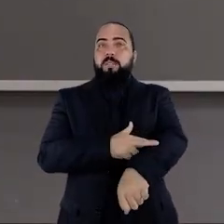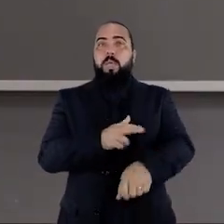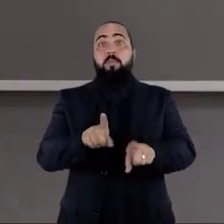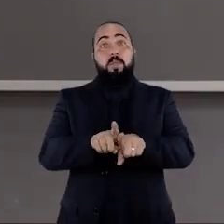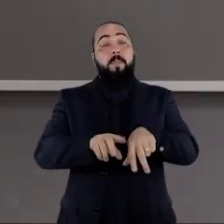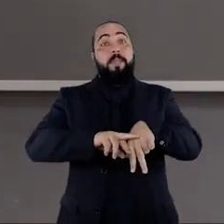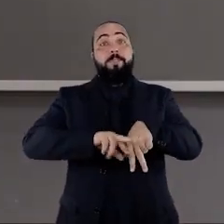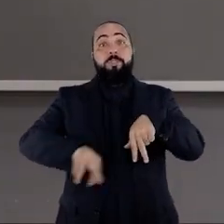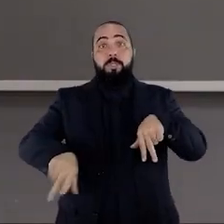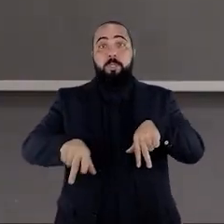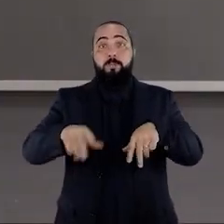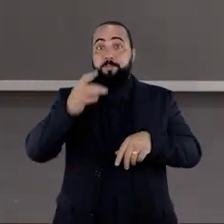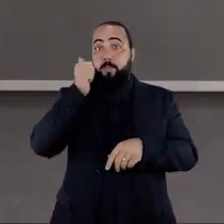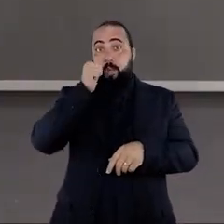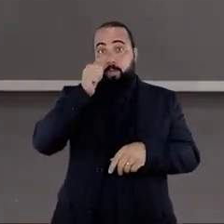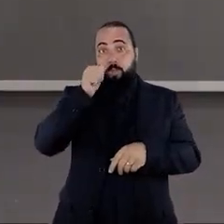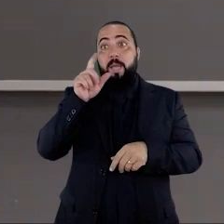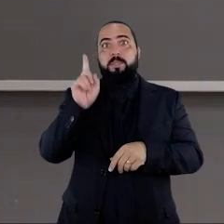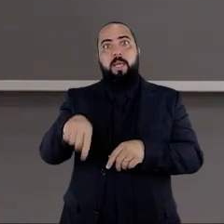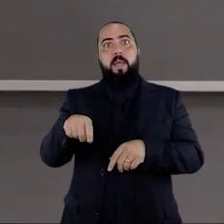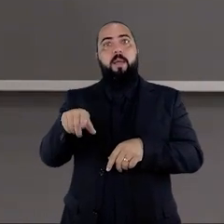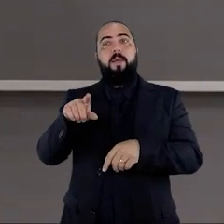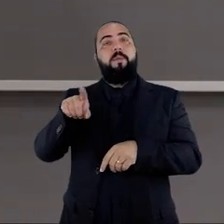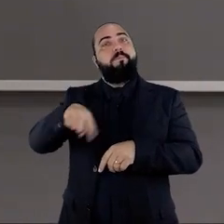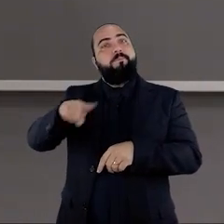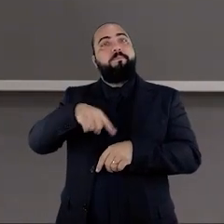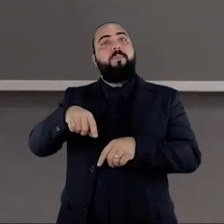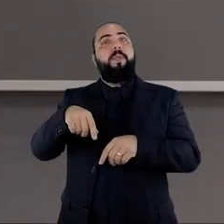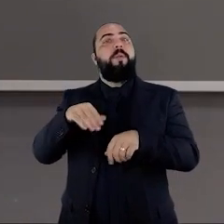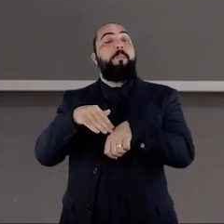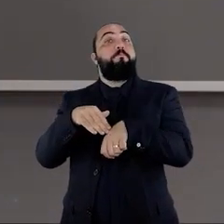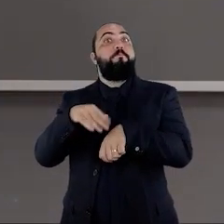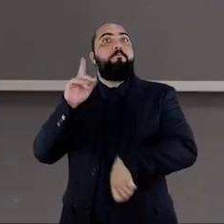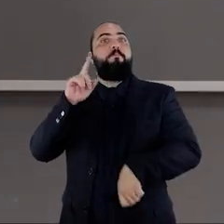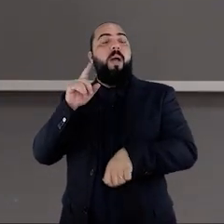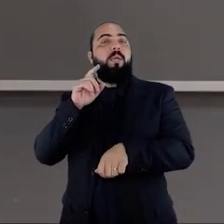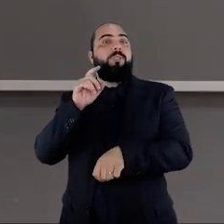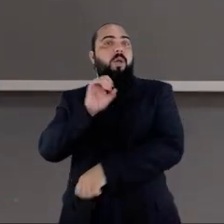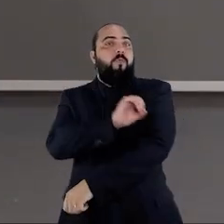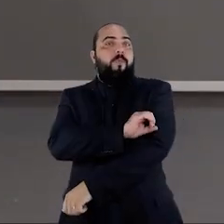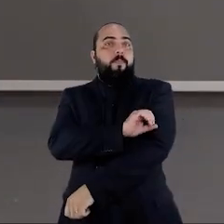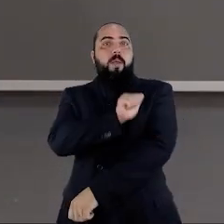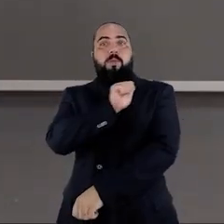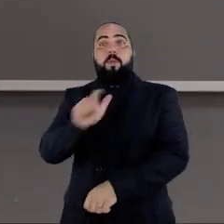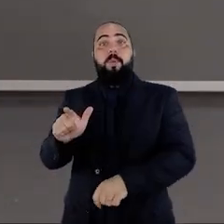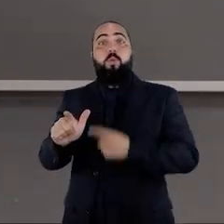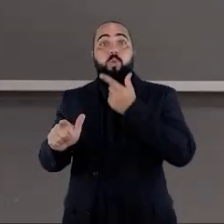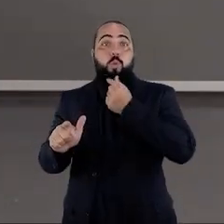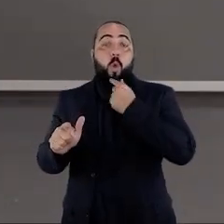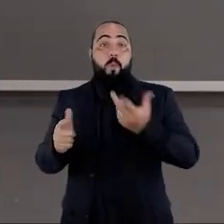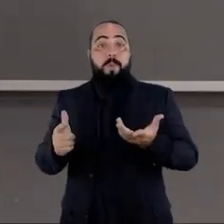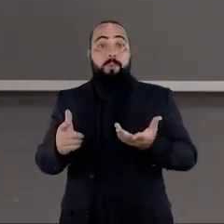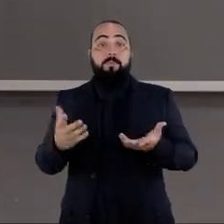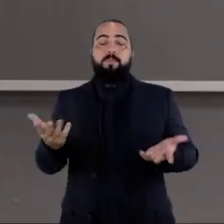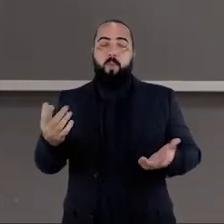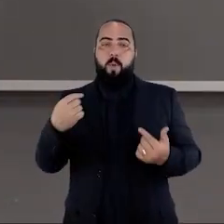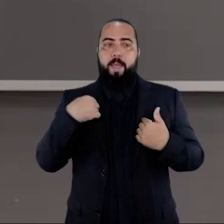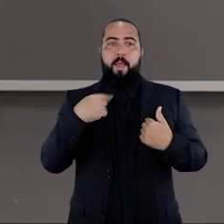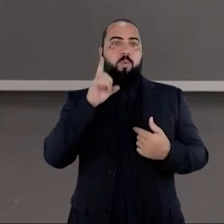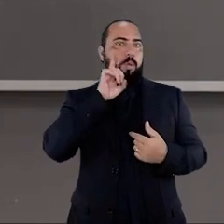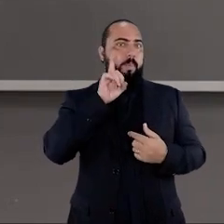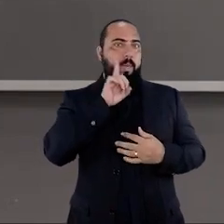porque as mulheres eram mais analfabetas do que os homens. Isso é a base da discriminação no Brasil. Claro, sendo americana,